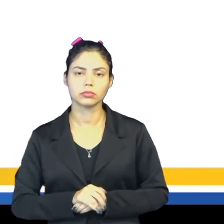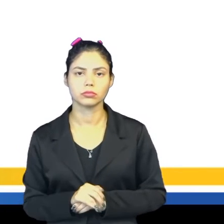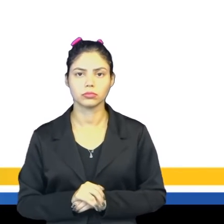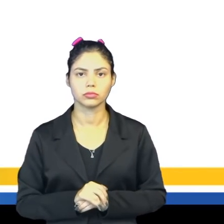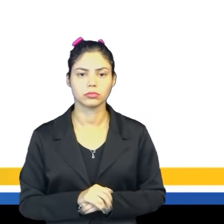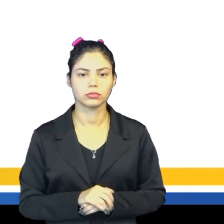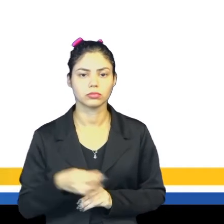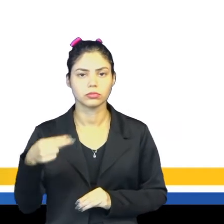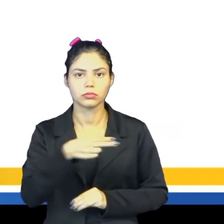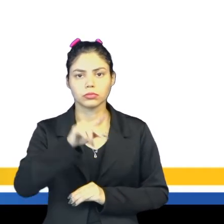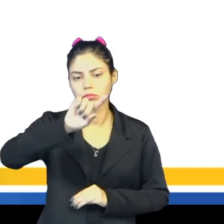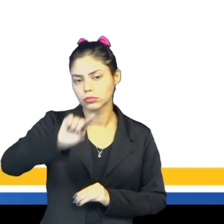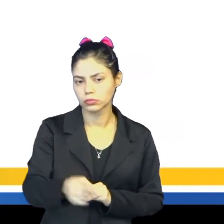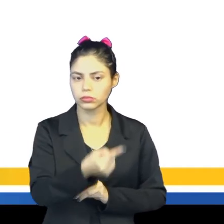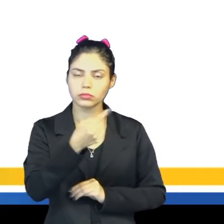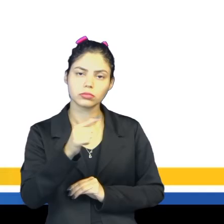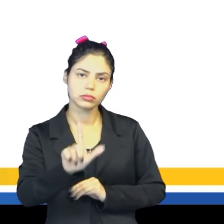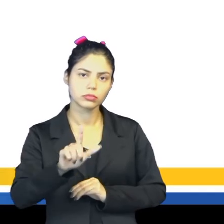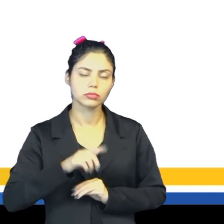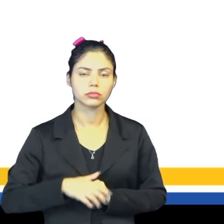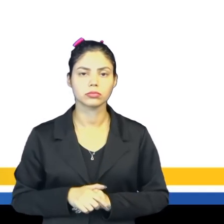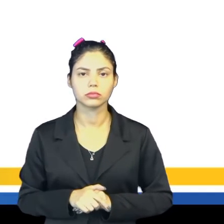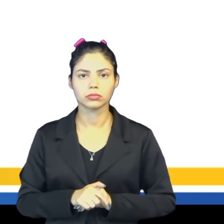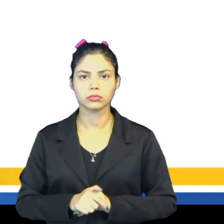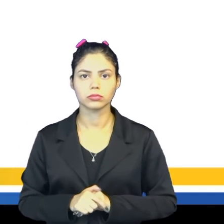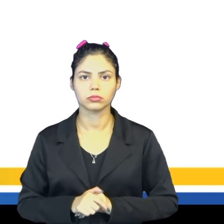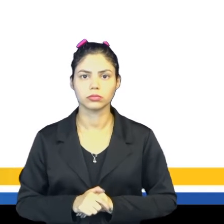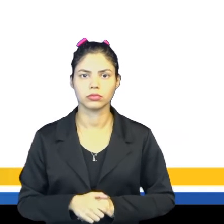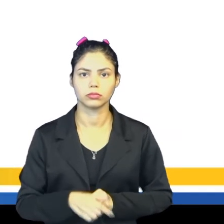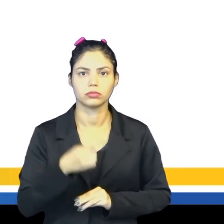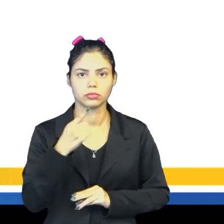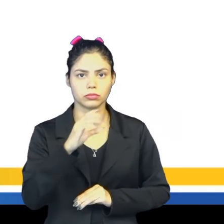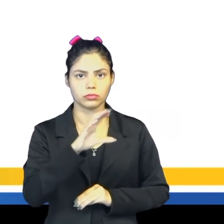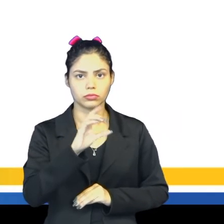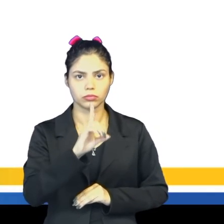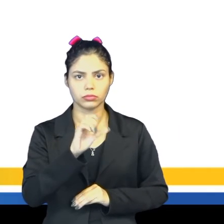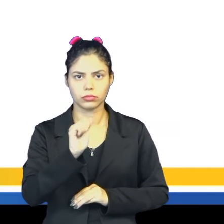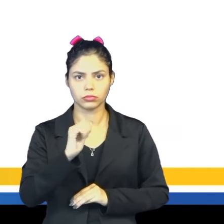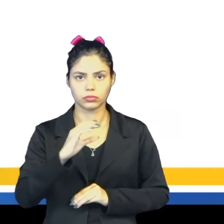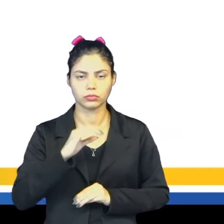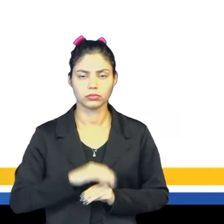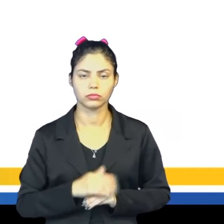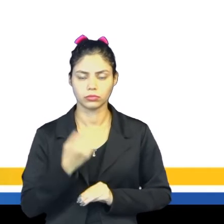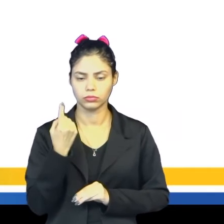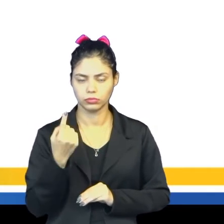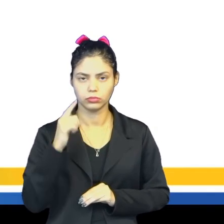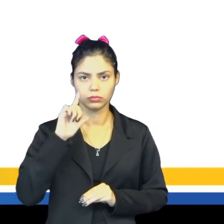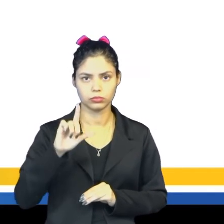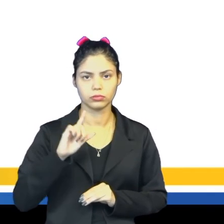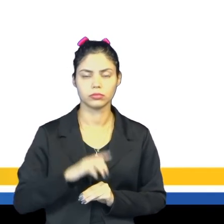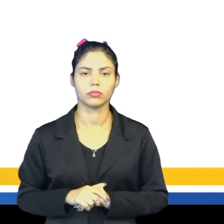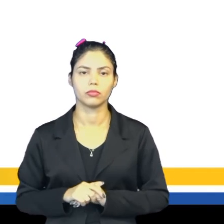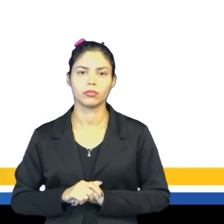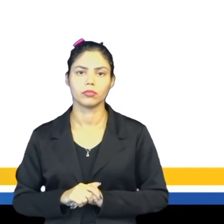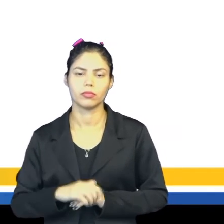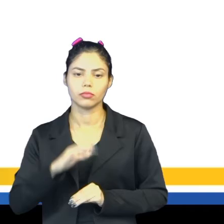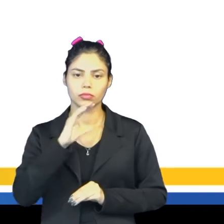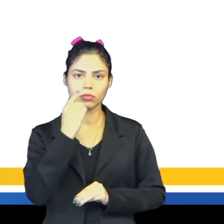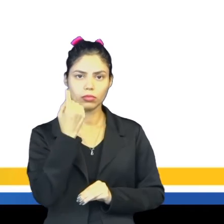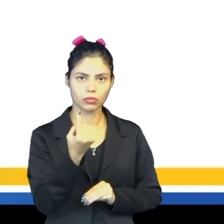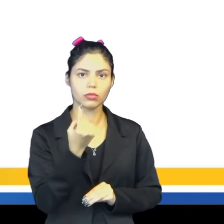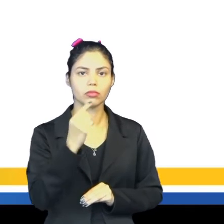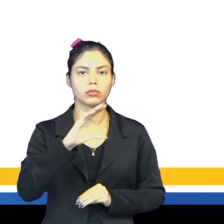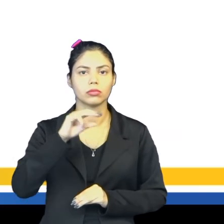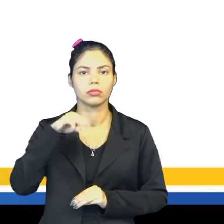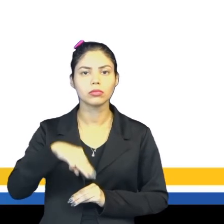igual a 1.000 litros. 1 decímetro cúbico é igual a 1 litro. 1 centímetro